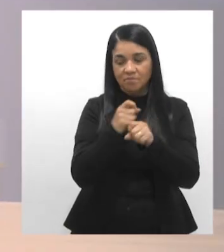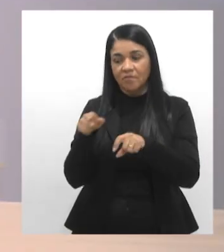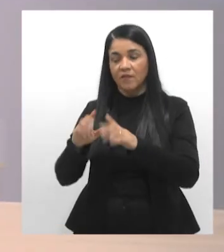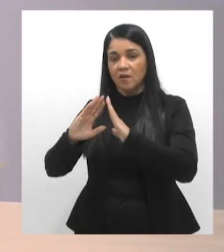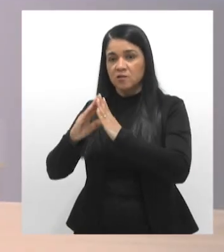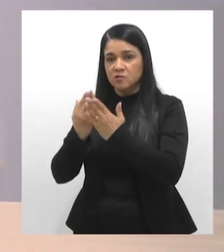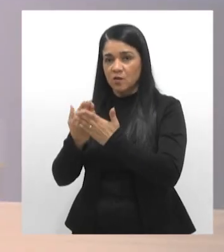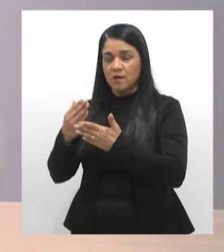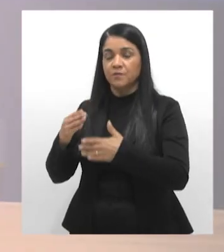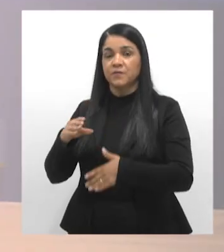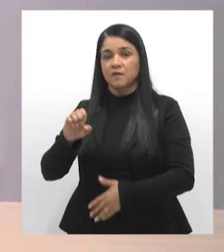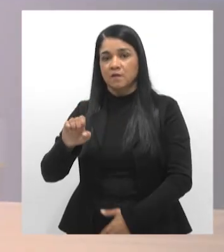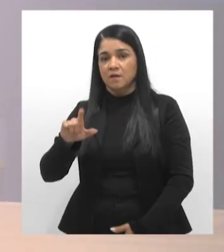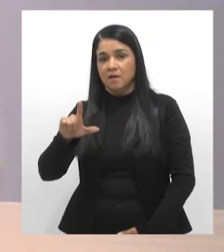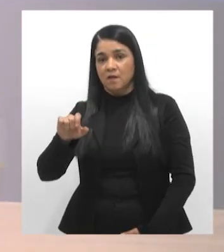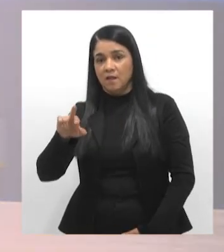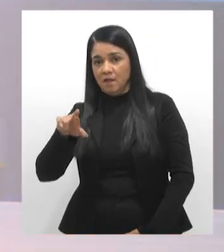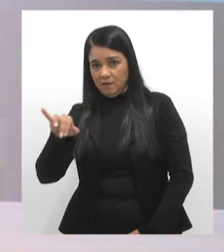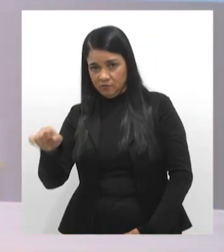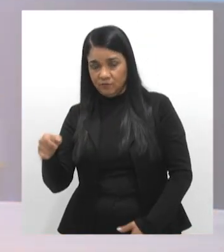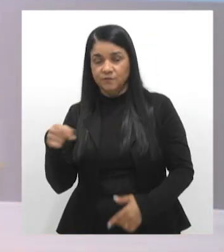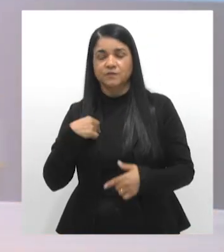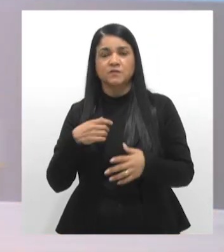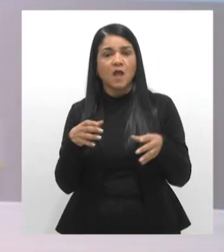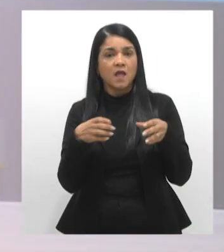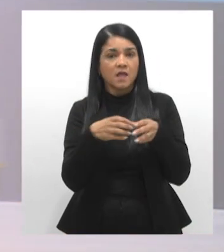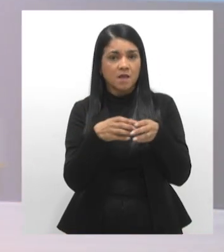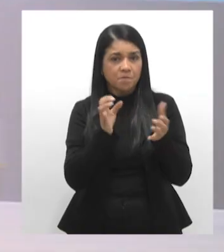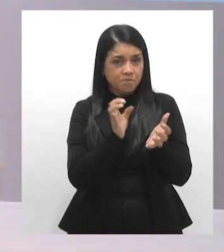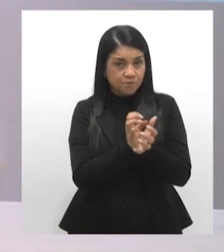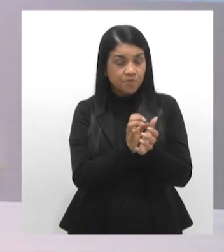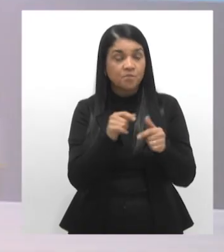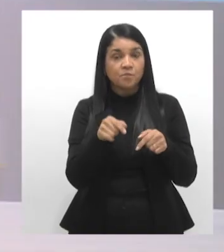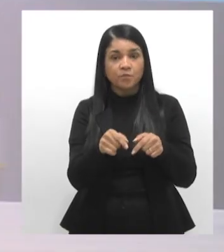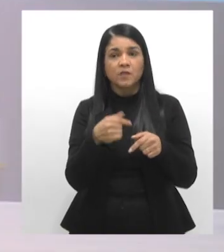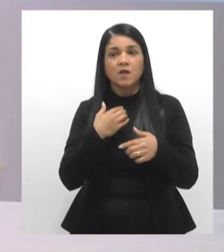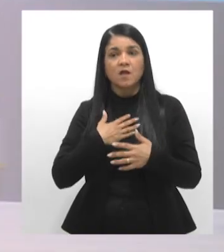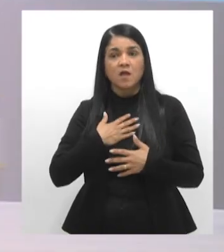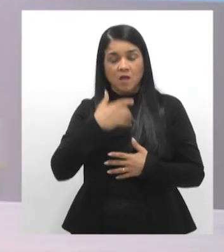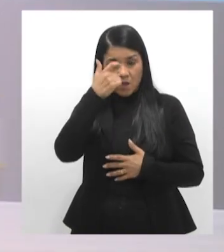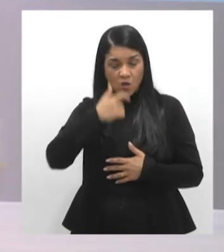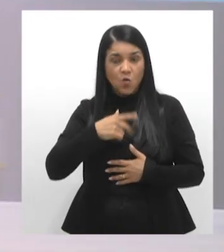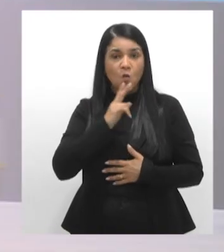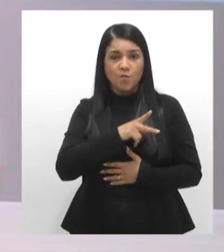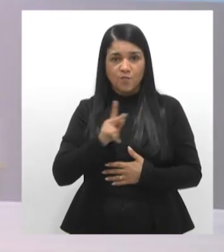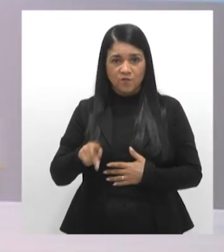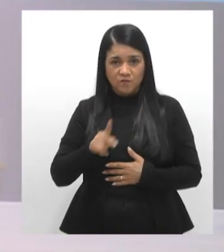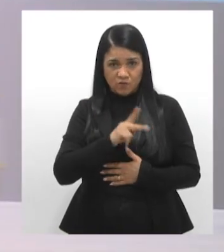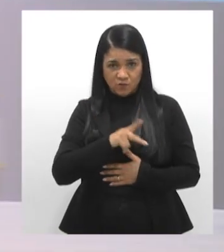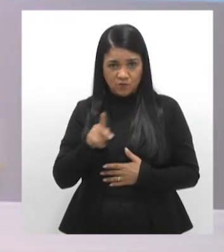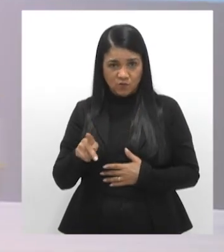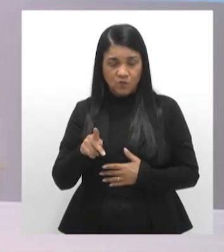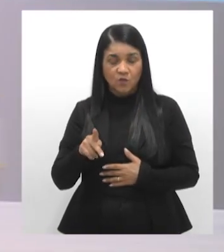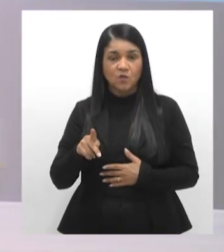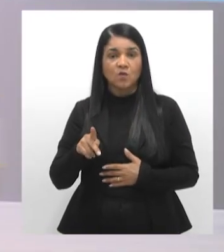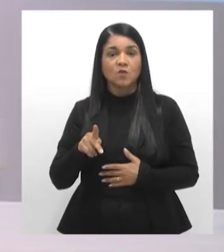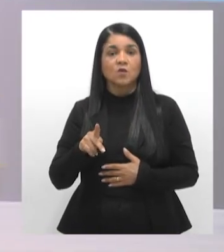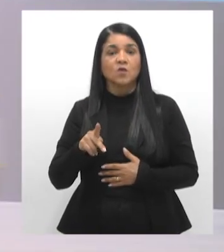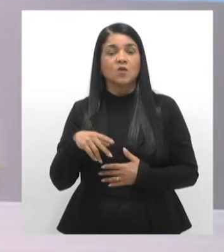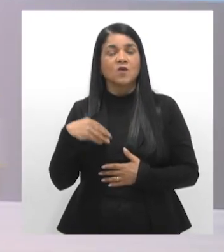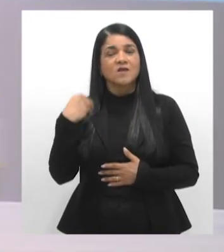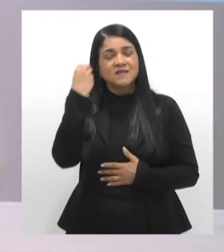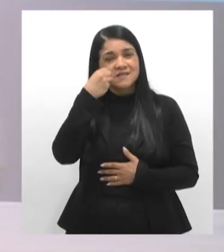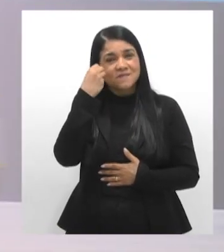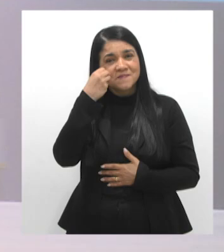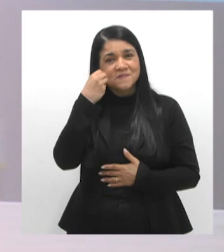Foi mencionada a questão da equipe, né? A gente enaltece, eu como professor aqui, que fui na última pós-graduação, vivenciei